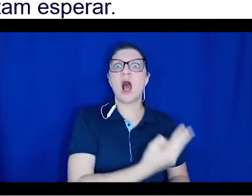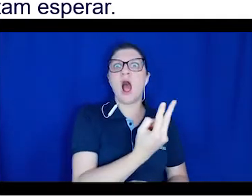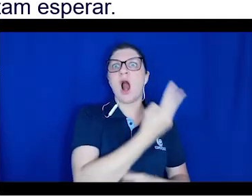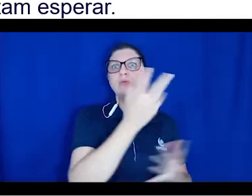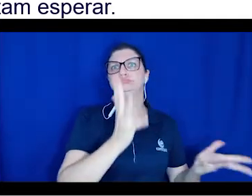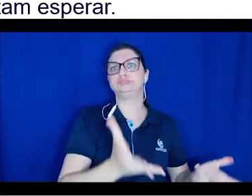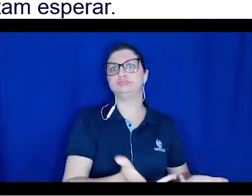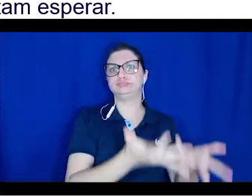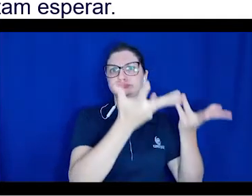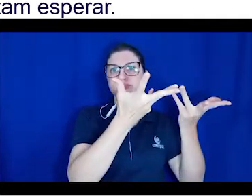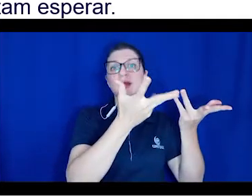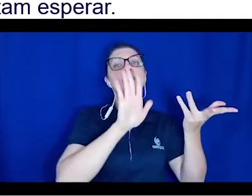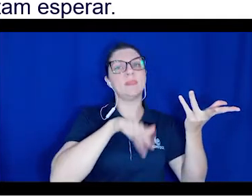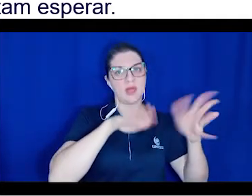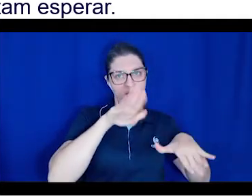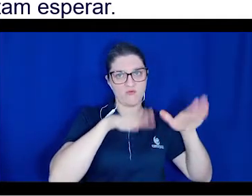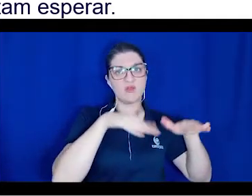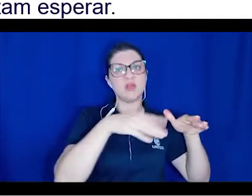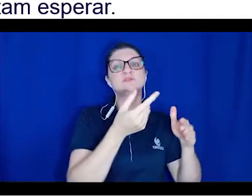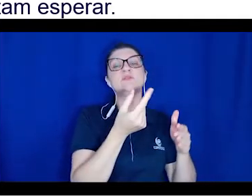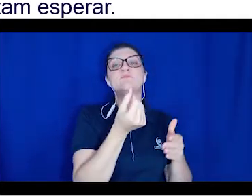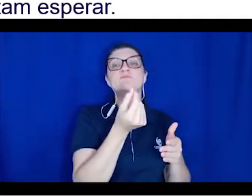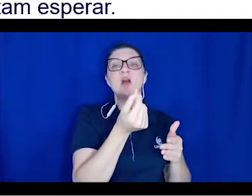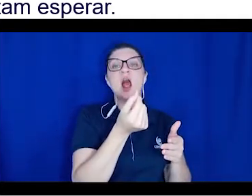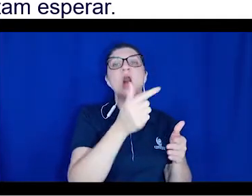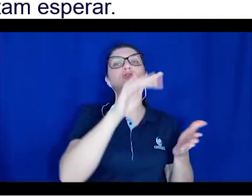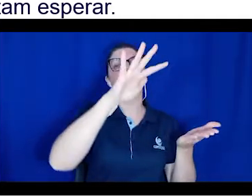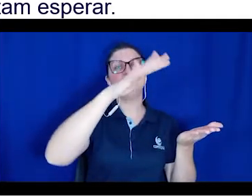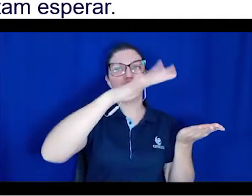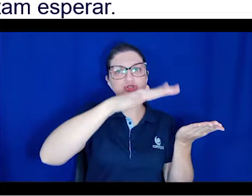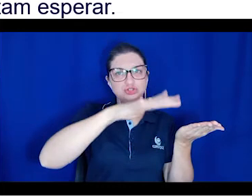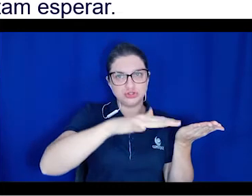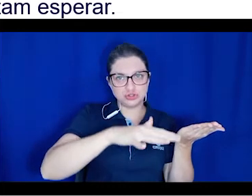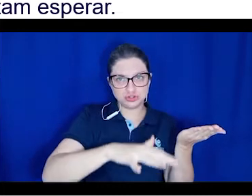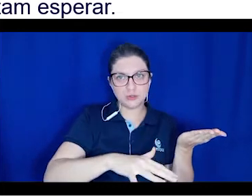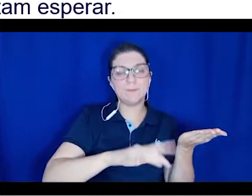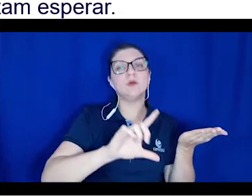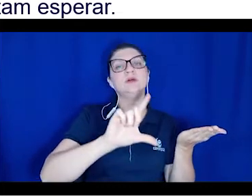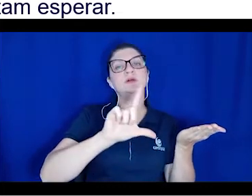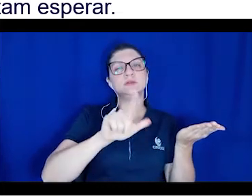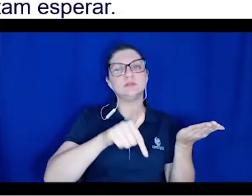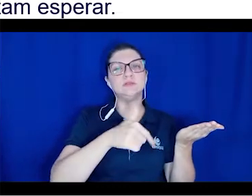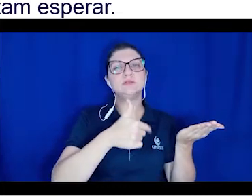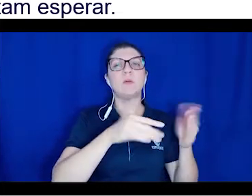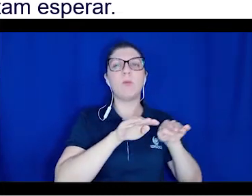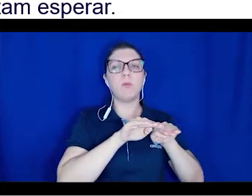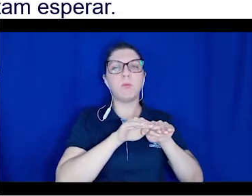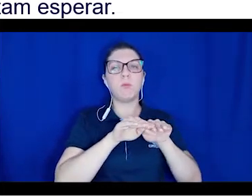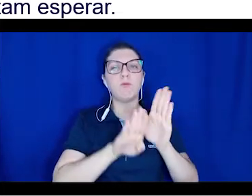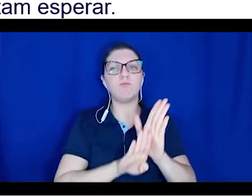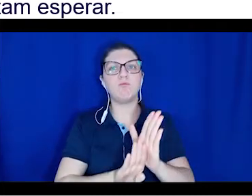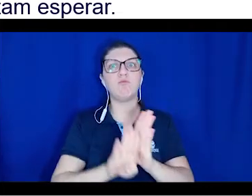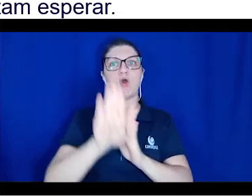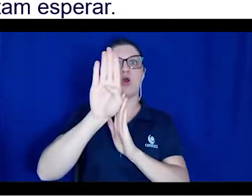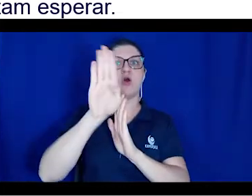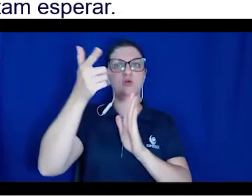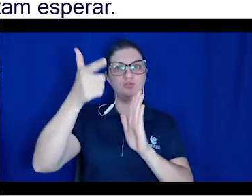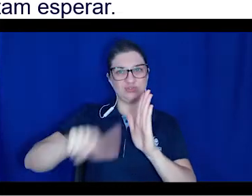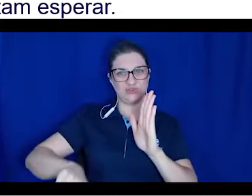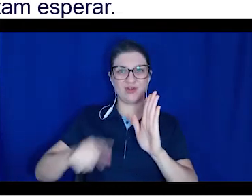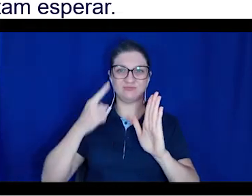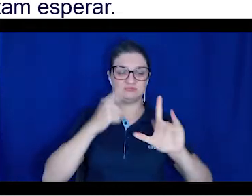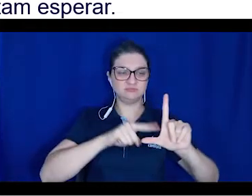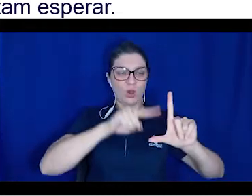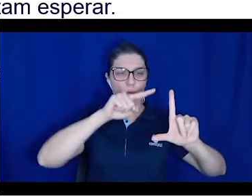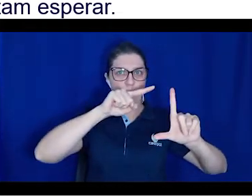pode ser que o preço caia, mesmo com informações boas, e volte a subir só depois de uma queda, recuperando toda a queda e